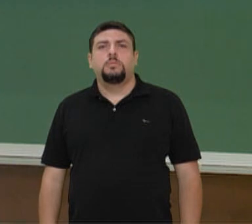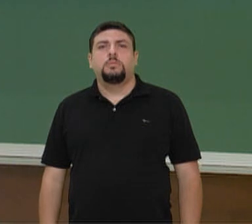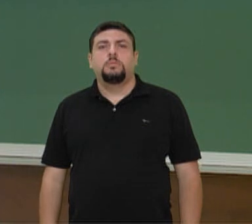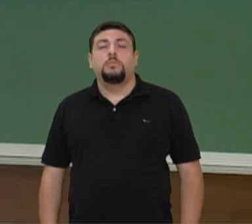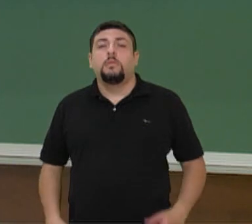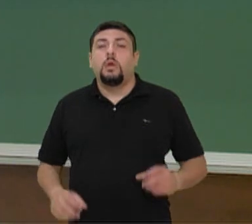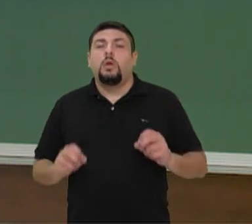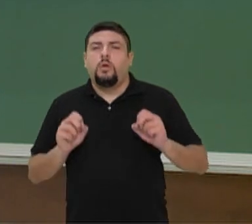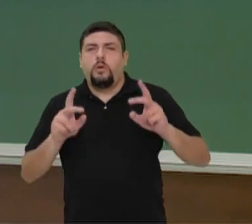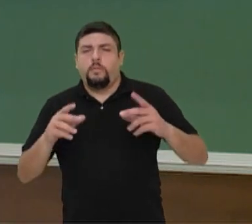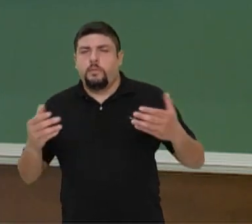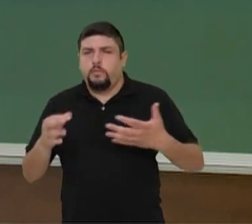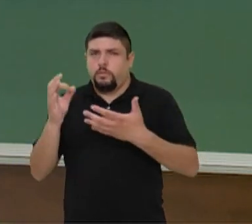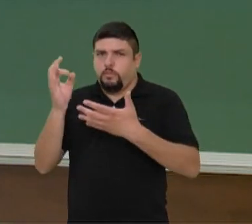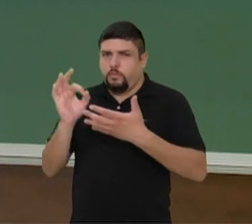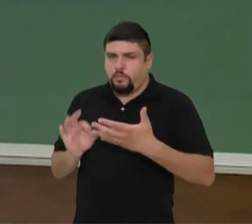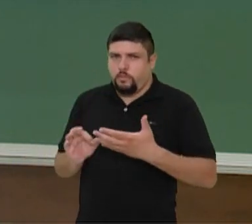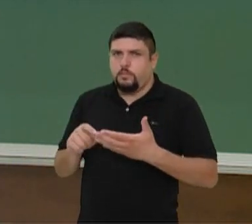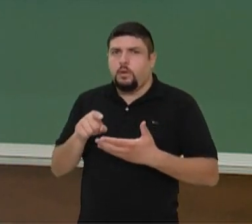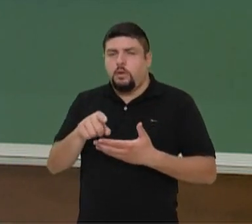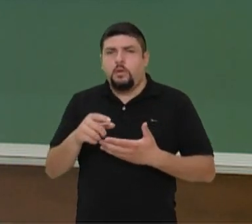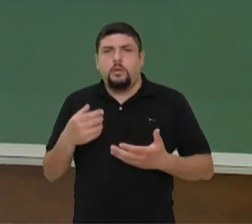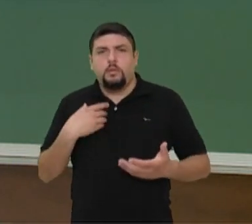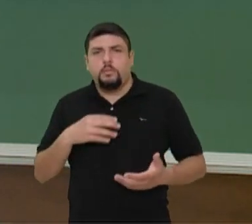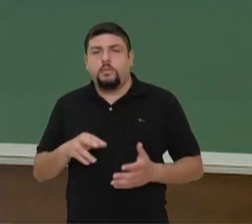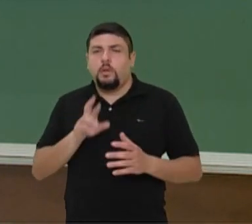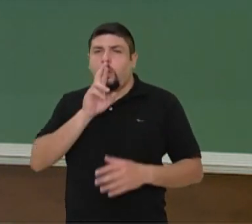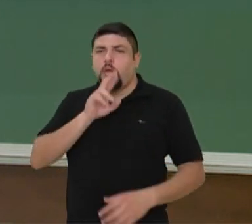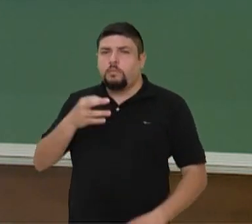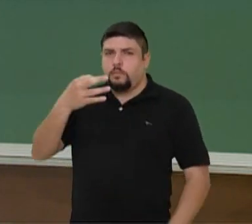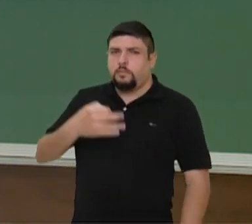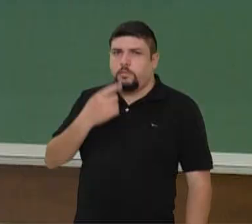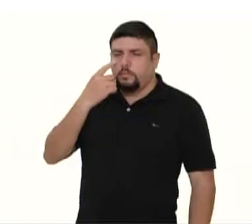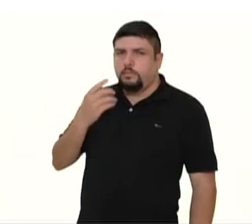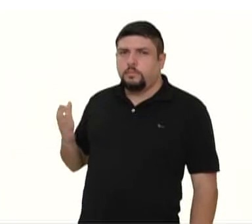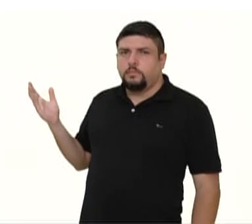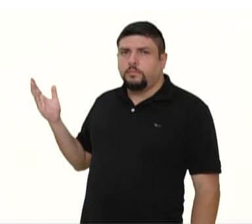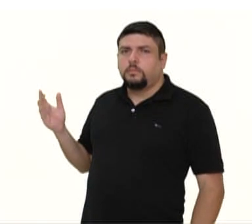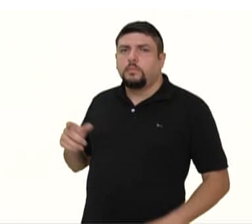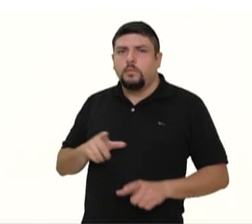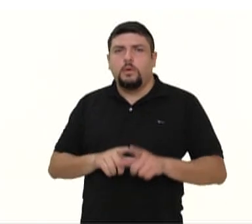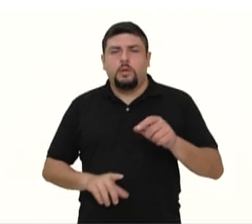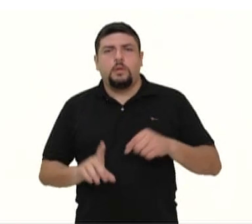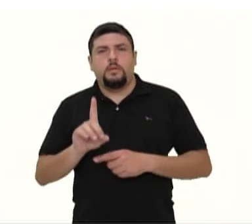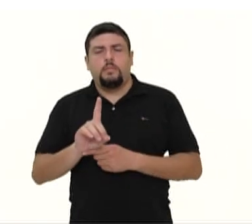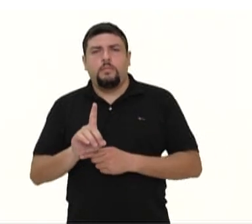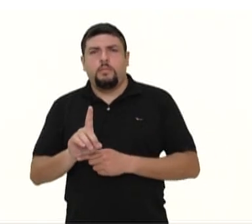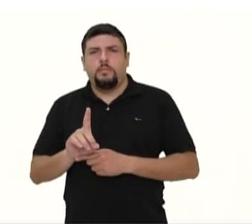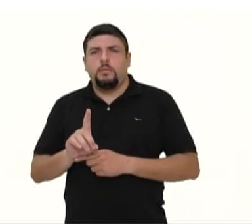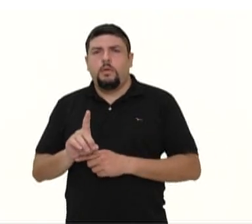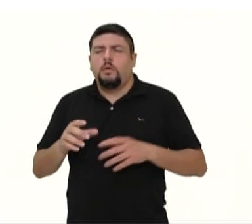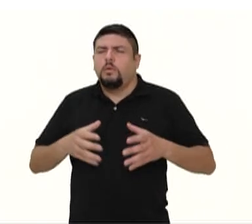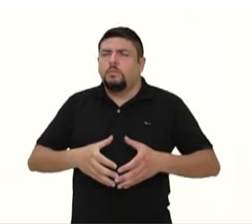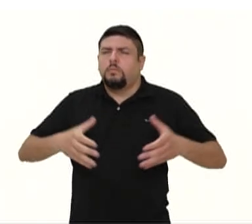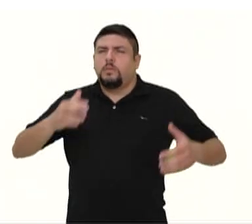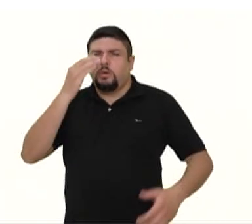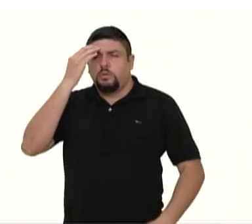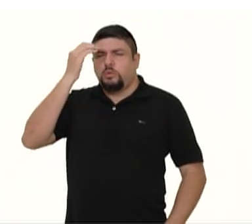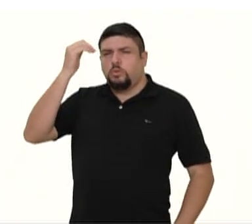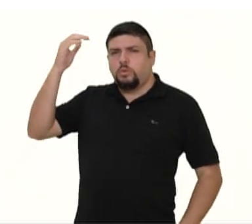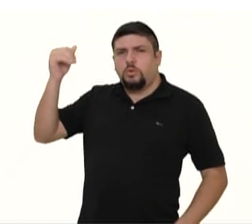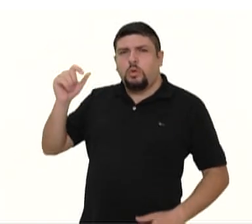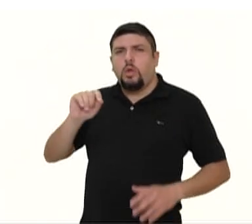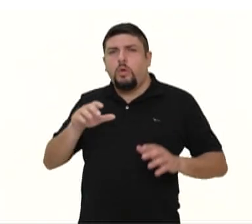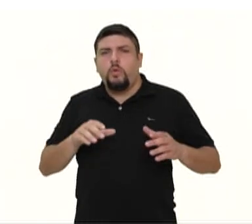Ok, vamos fazer a correção. Você tem ali a resposta correta, é a letra D, o maior sucesso de todos os tempos entre os